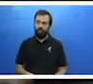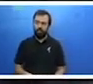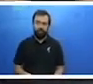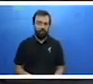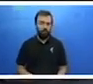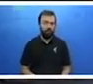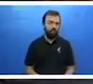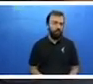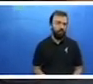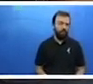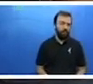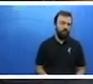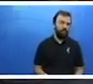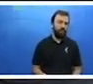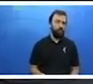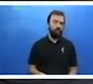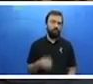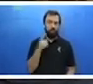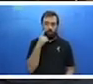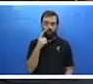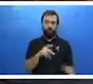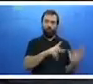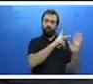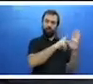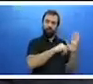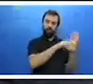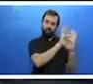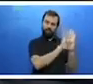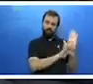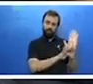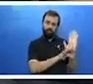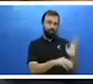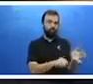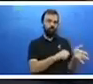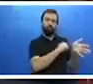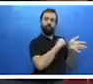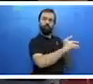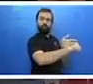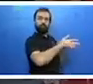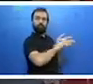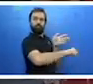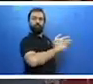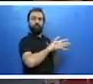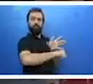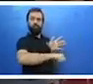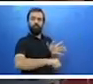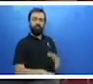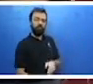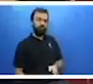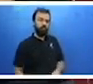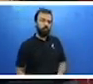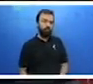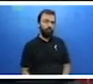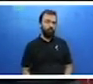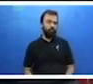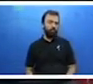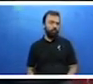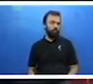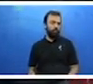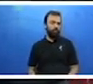novo grifado, prestem atenção nas partes importantes e já vai servir para responder às atividades.